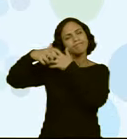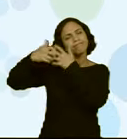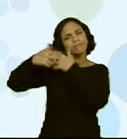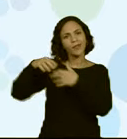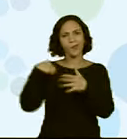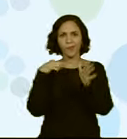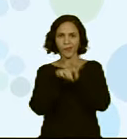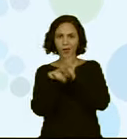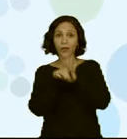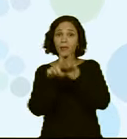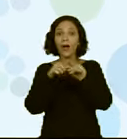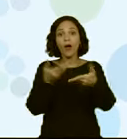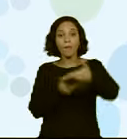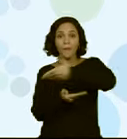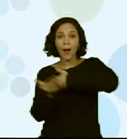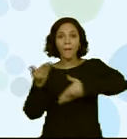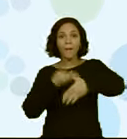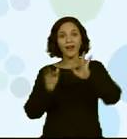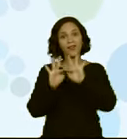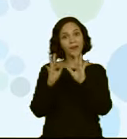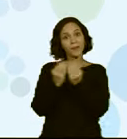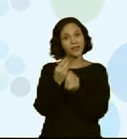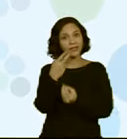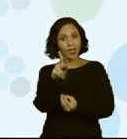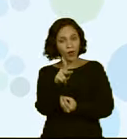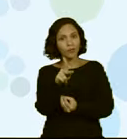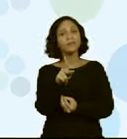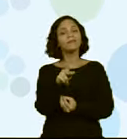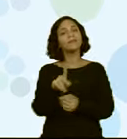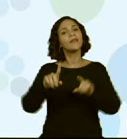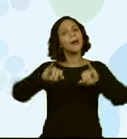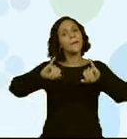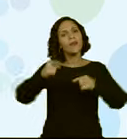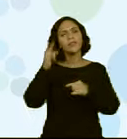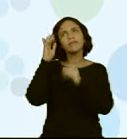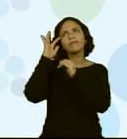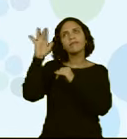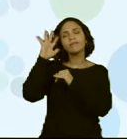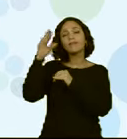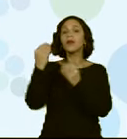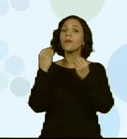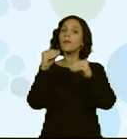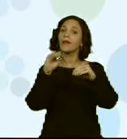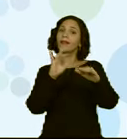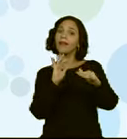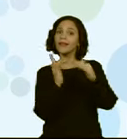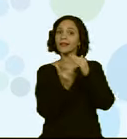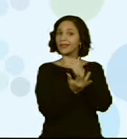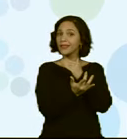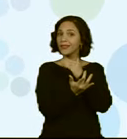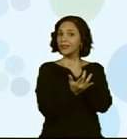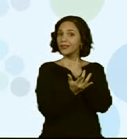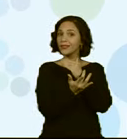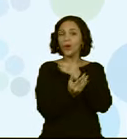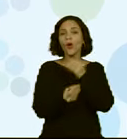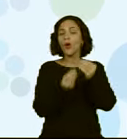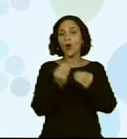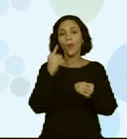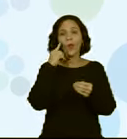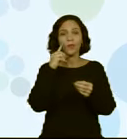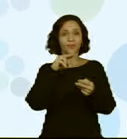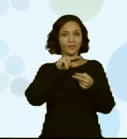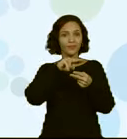converse com a sua família e compartilha suas reflexões na rede social com